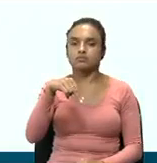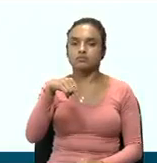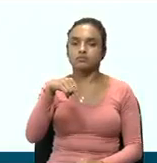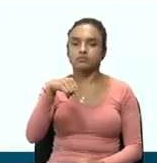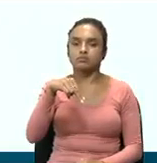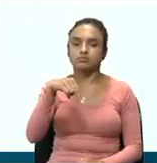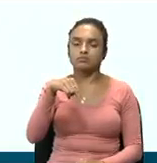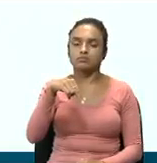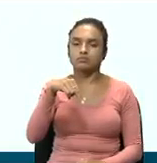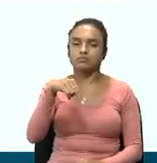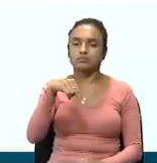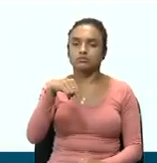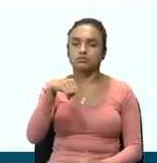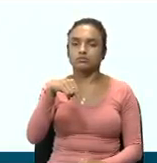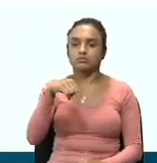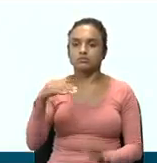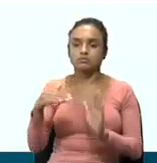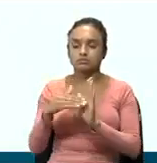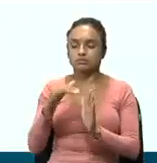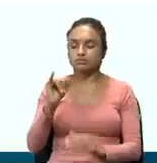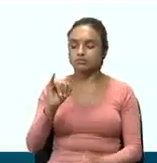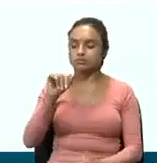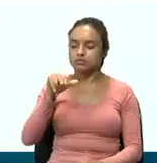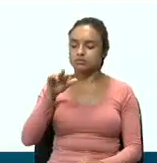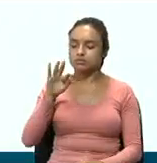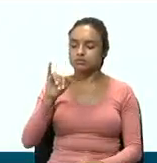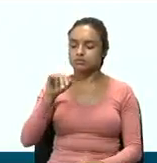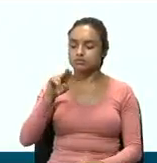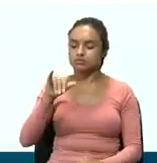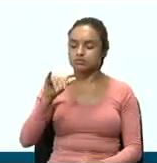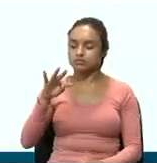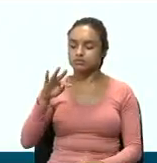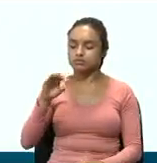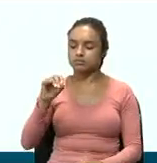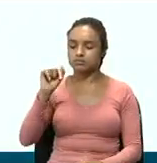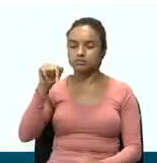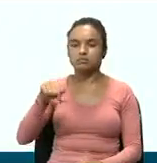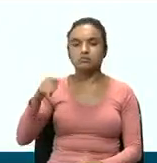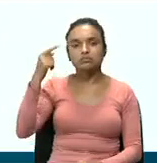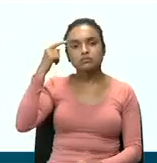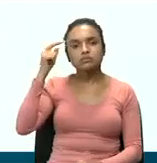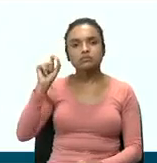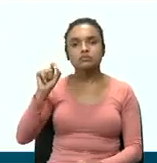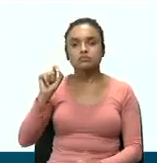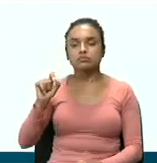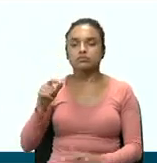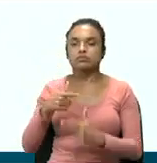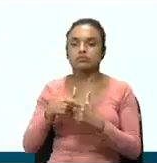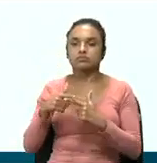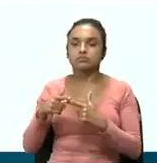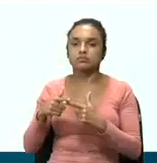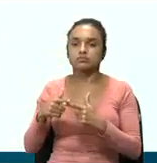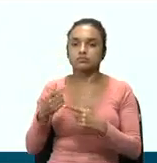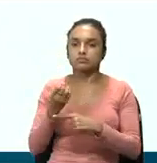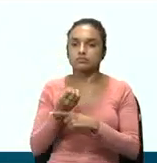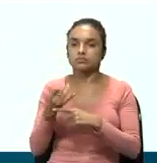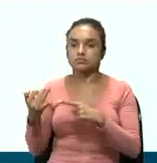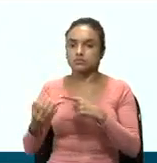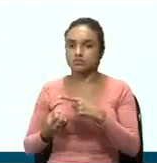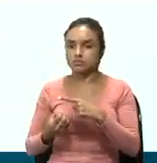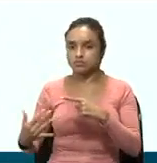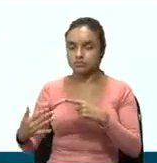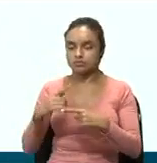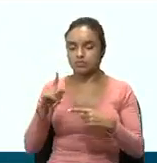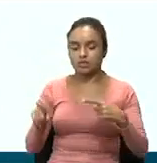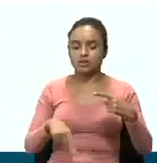tendendo ao infinito do módulo. Eu vou então pensar na divisão de fração. Vou manter o